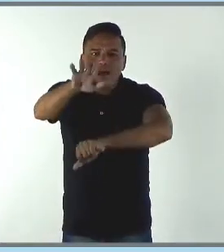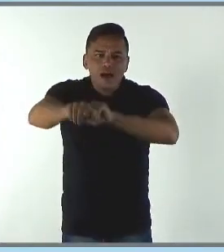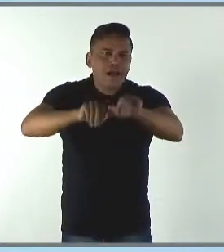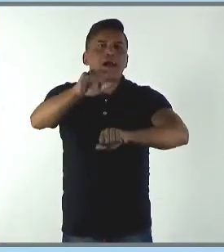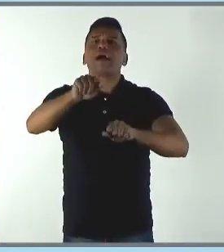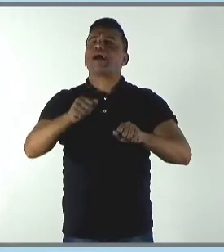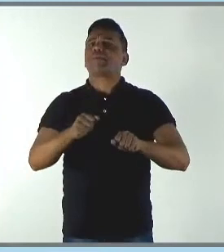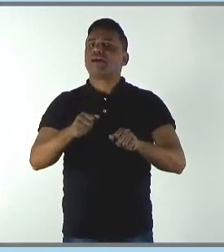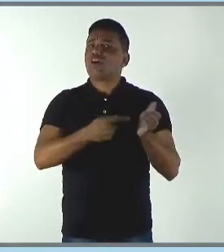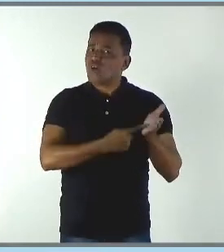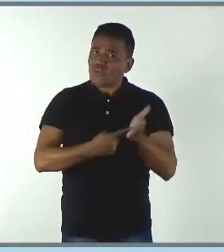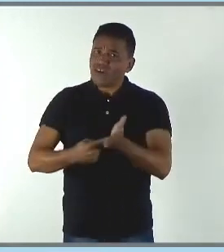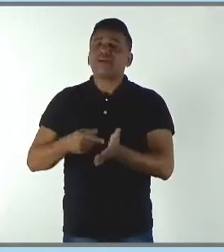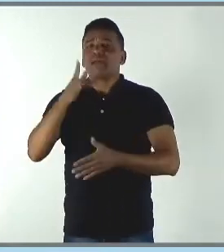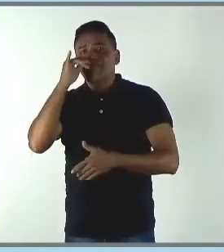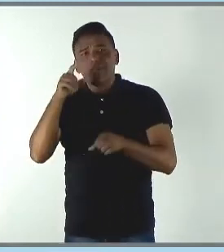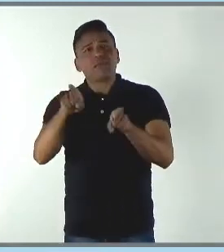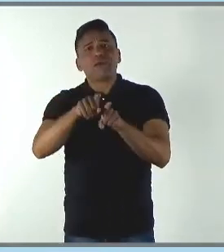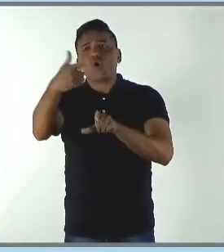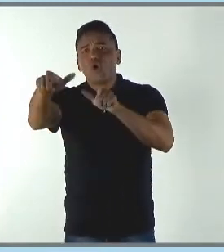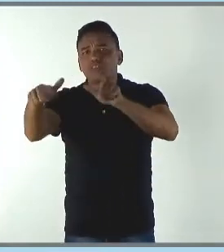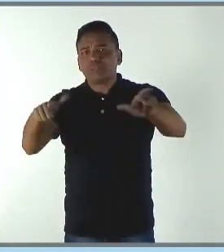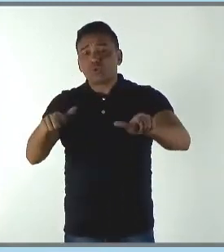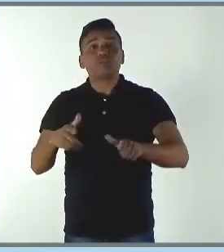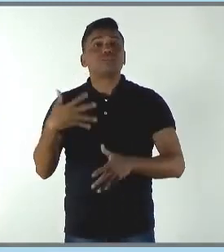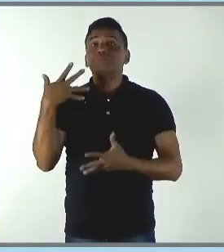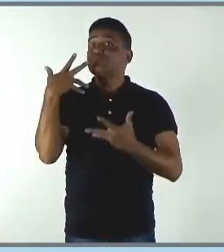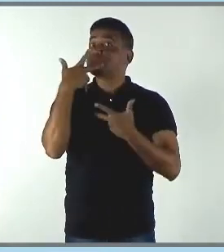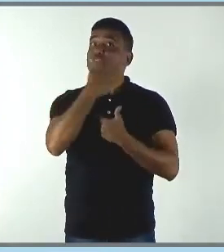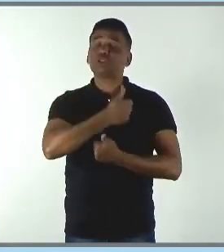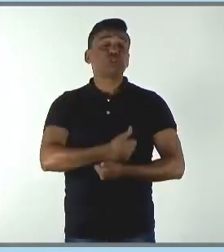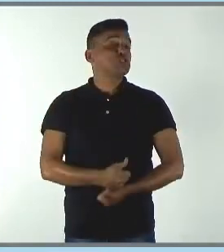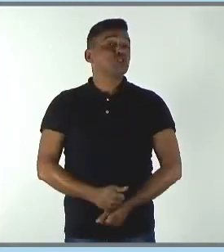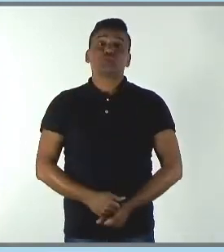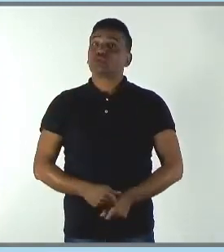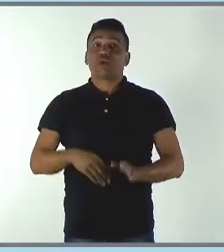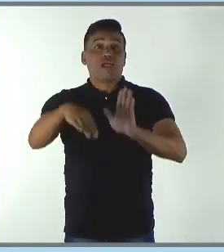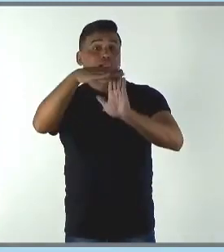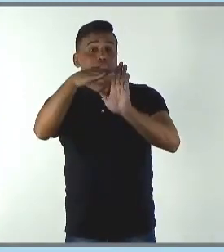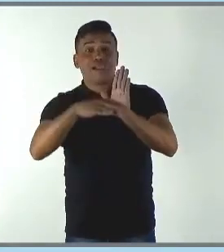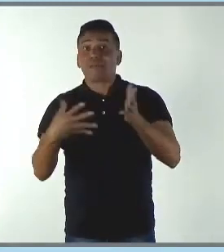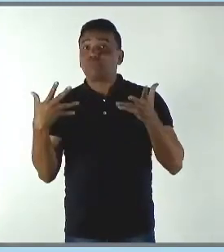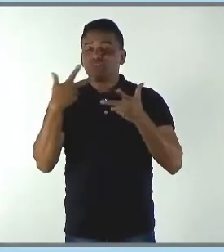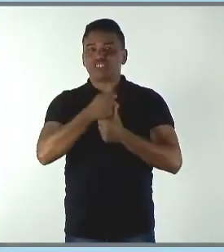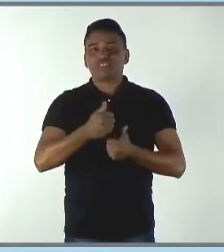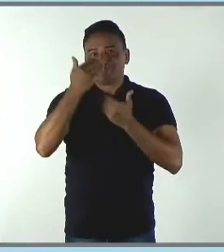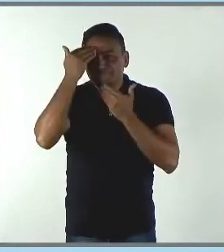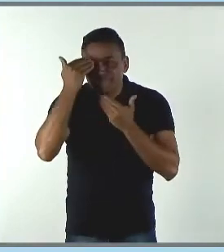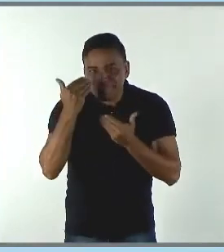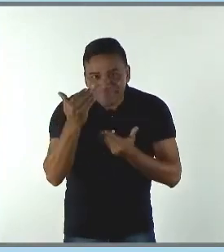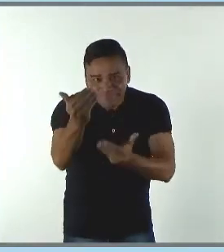porque tem muita coisa linda acontecendo. Muito obrigada.